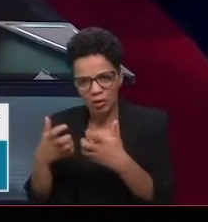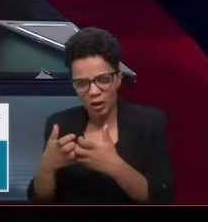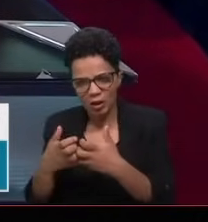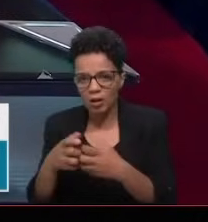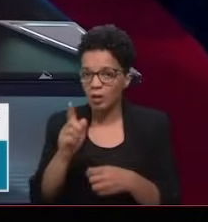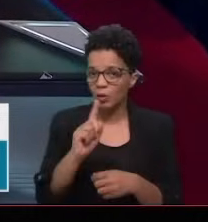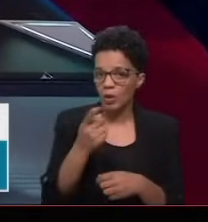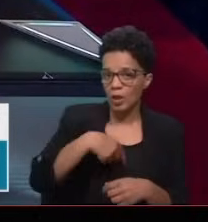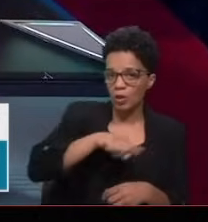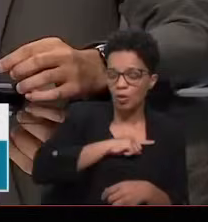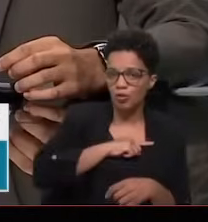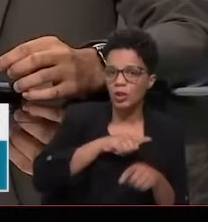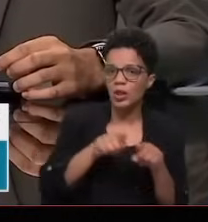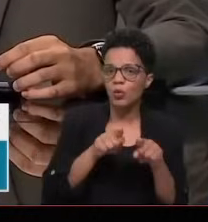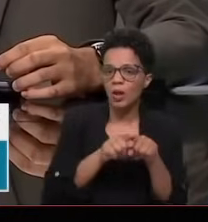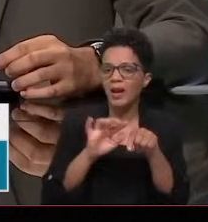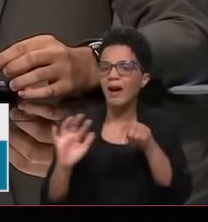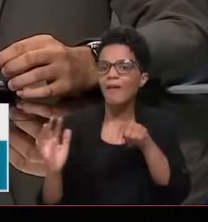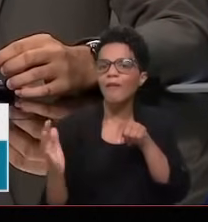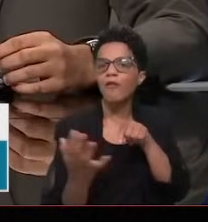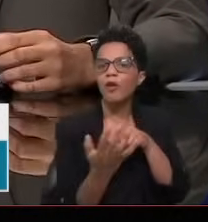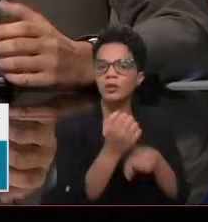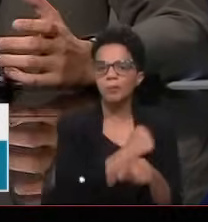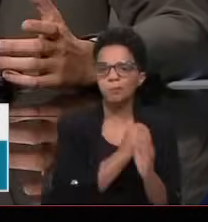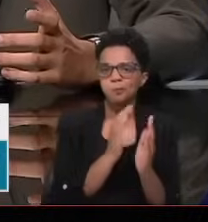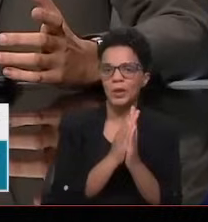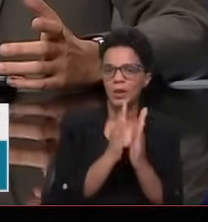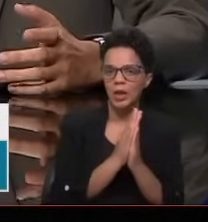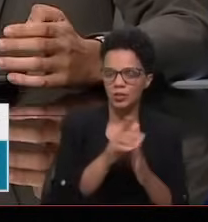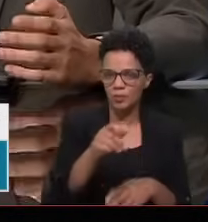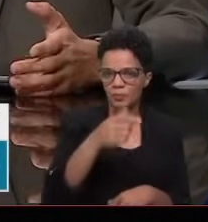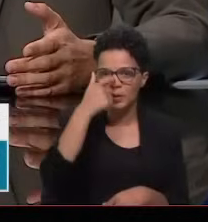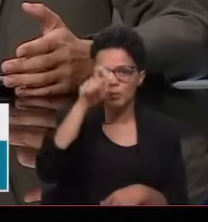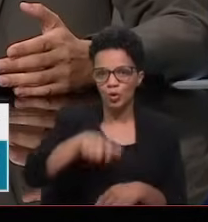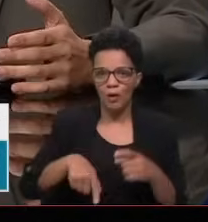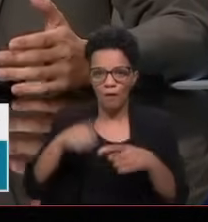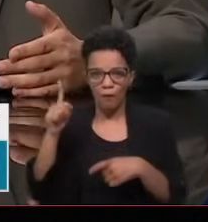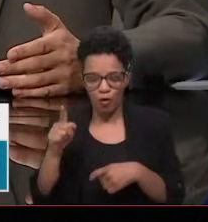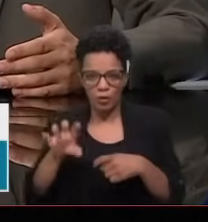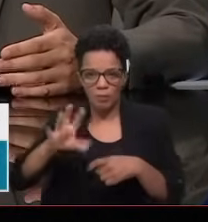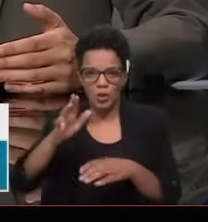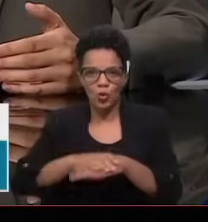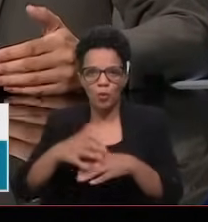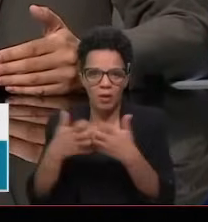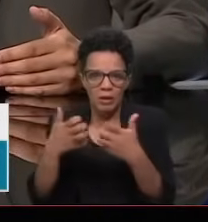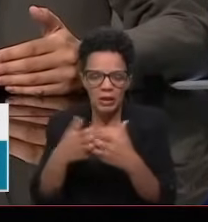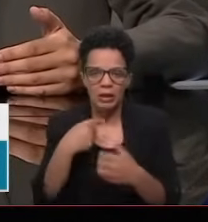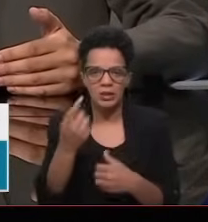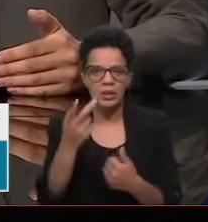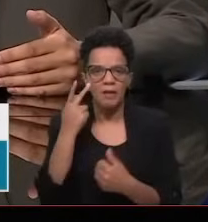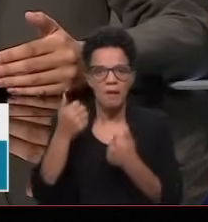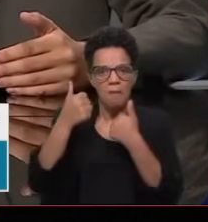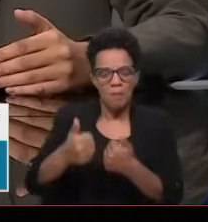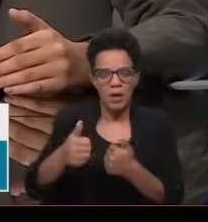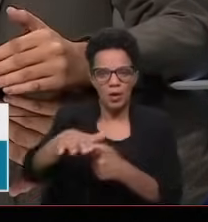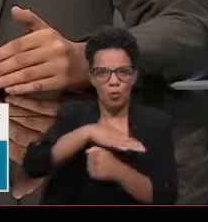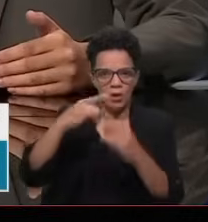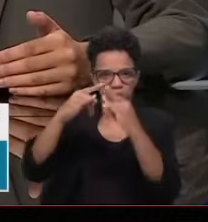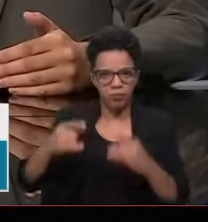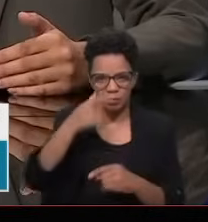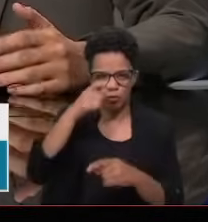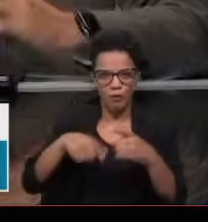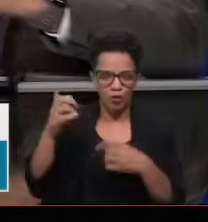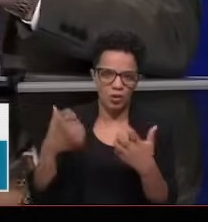estão à volta da da igreja do desj pode ter certeza acho que alguém que for do seu país por uma guerra por uma crise climática dizer que está a viver bem num campo de refugiado é de uma